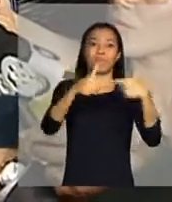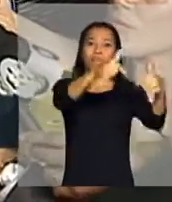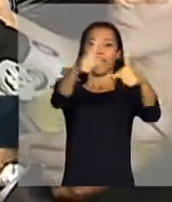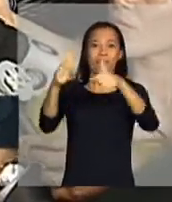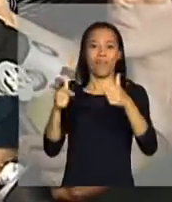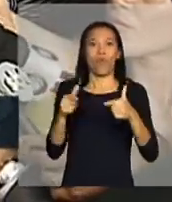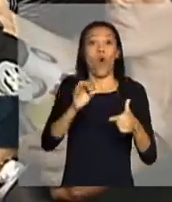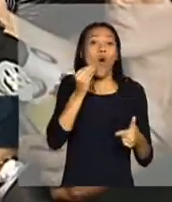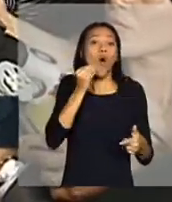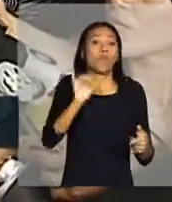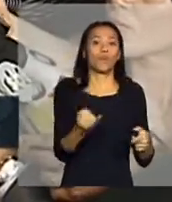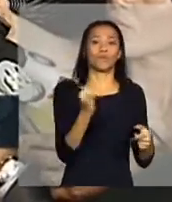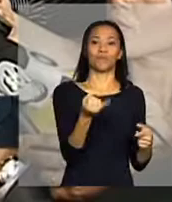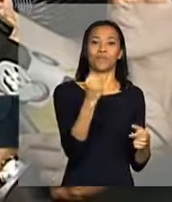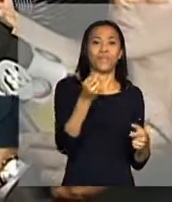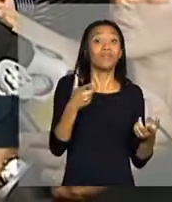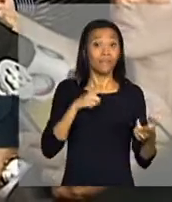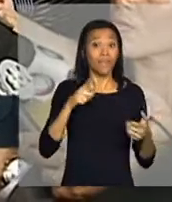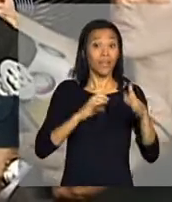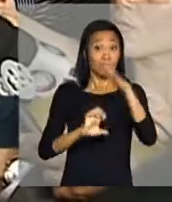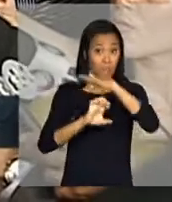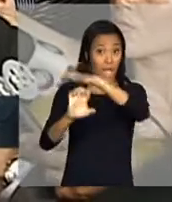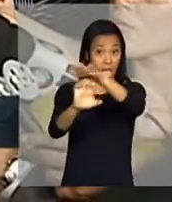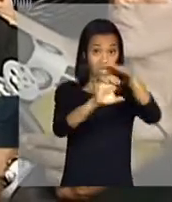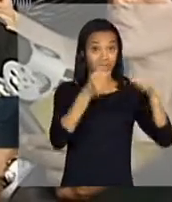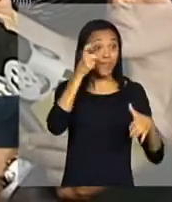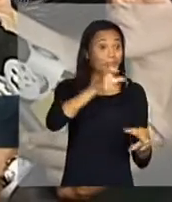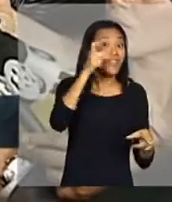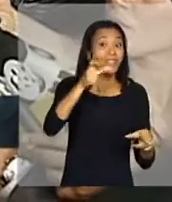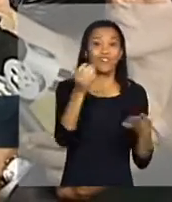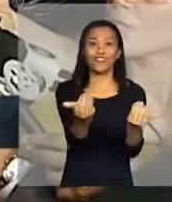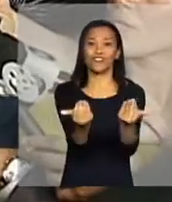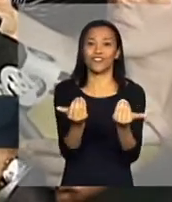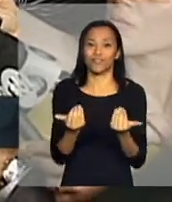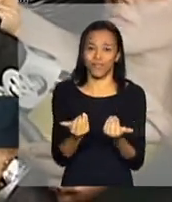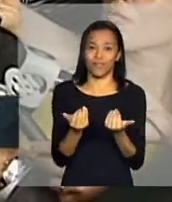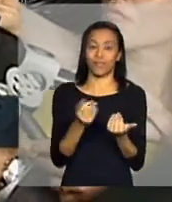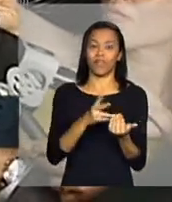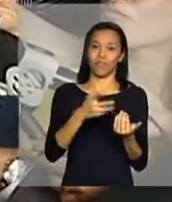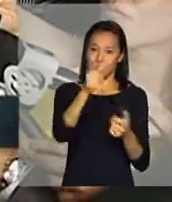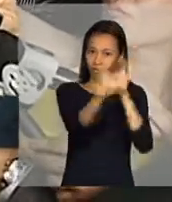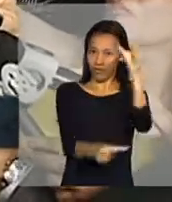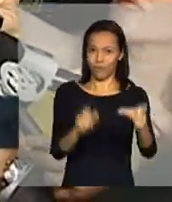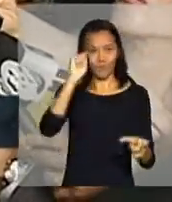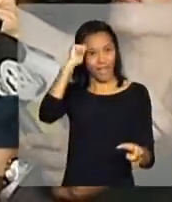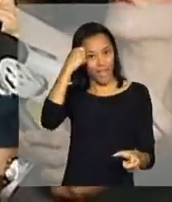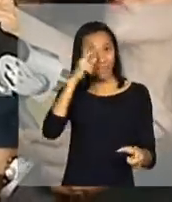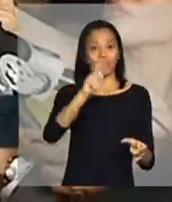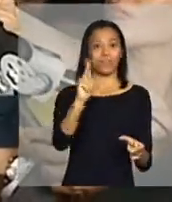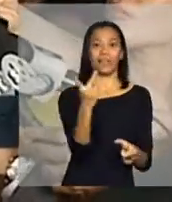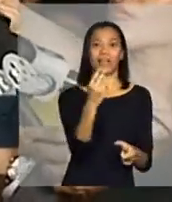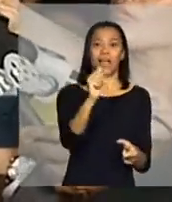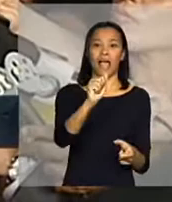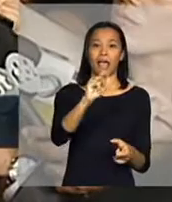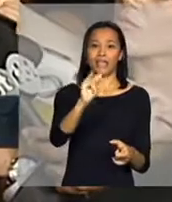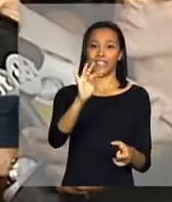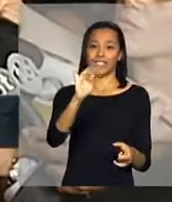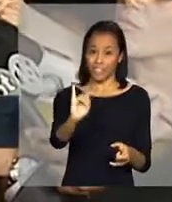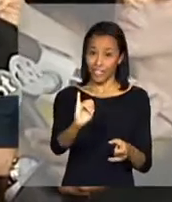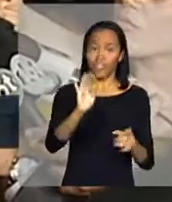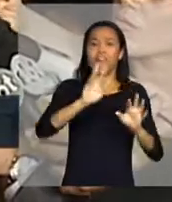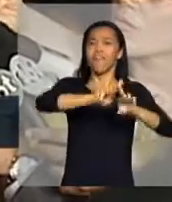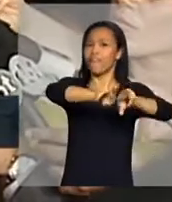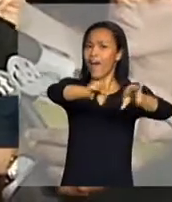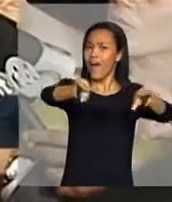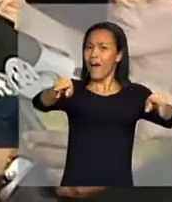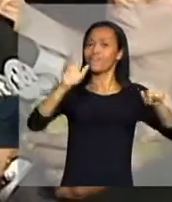mercado e, portanto, há muitas empresas que têm interesse em utilizar essa mão de obra de haitianos. Alguns empresários de vários pontos do país já estiveram lá. Vários haitianos